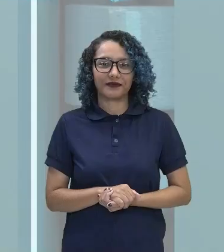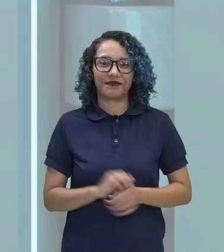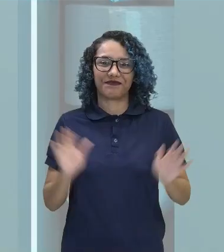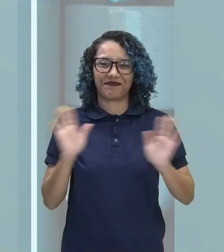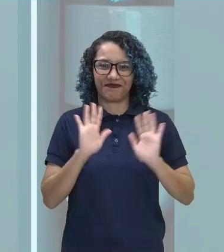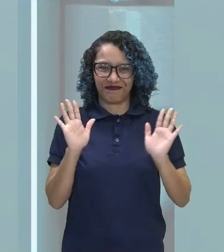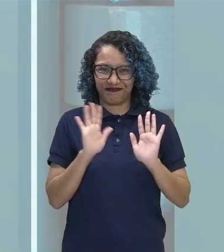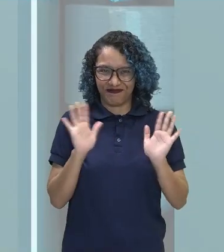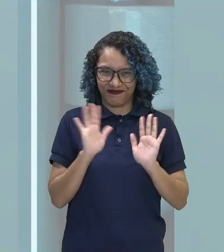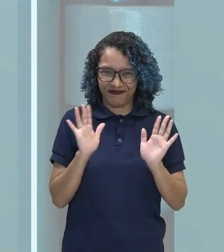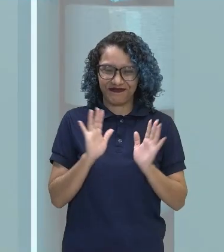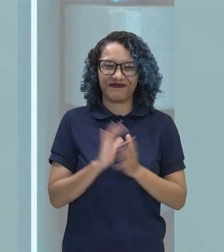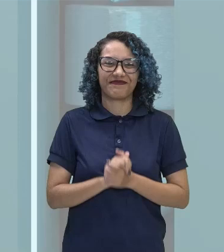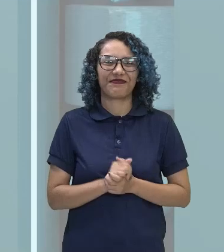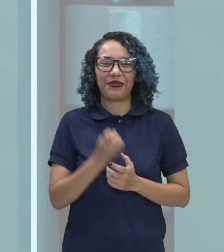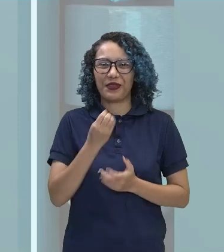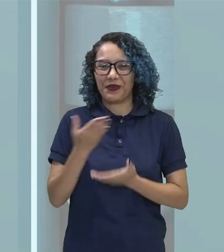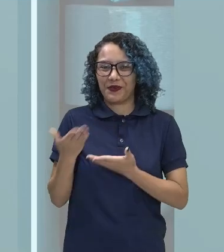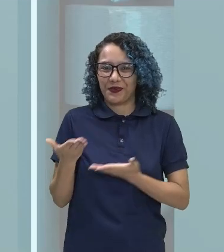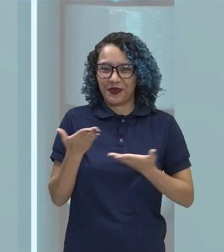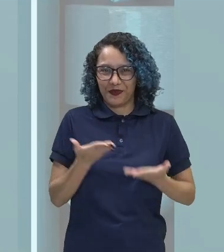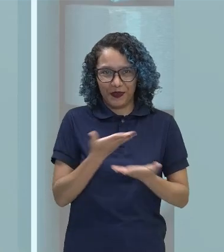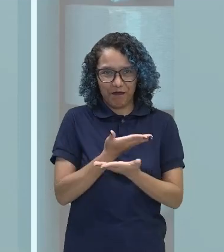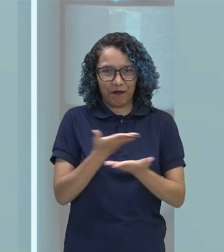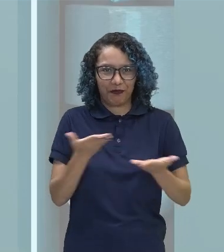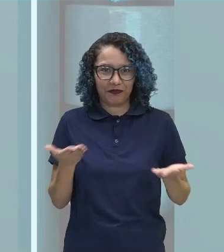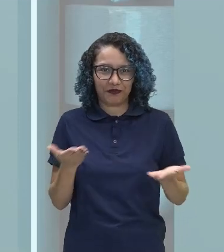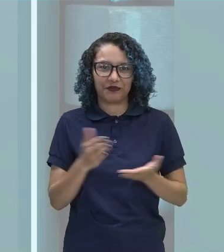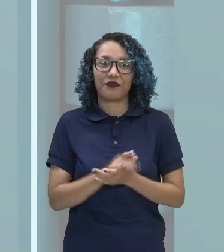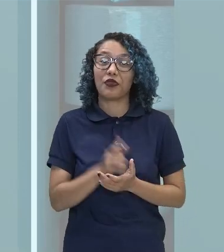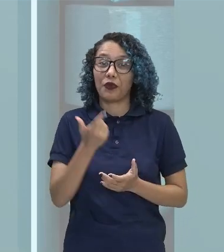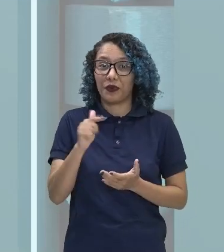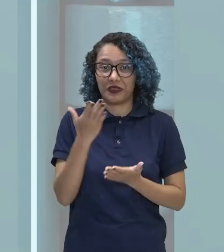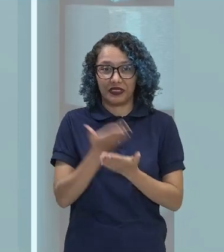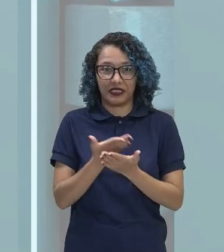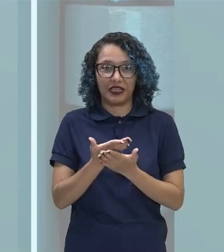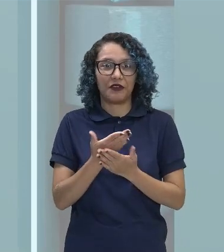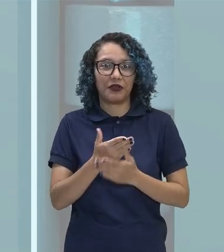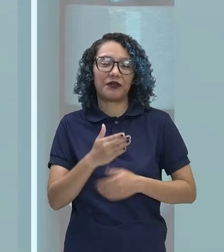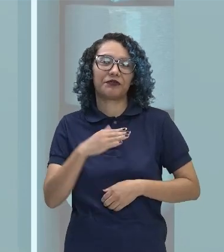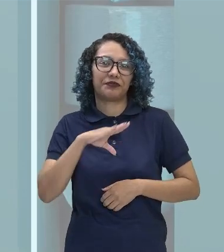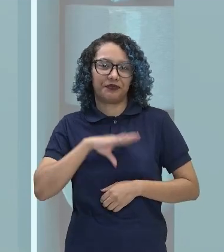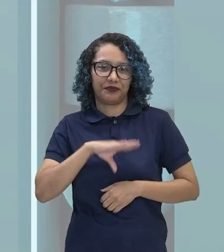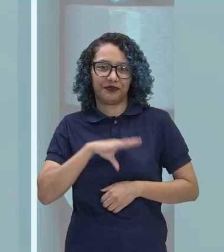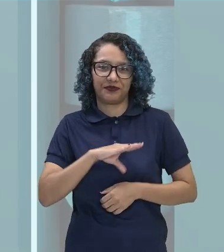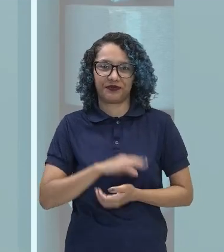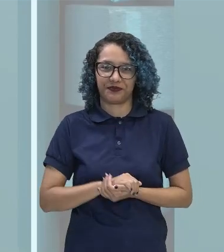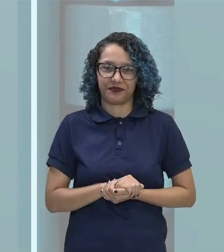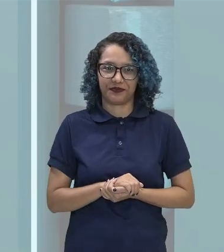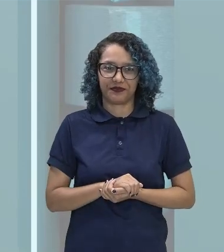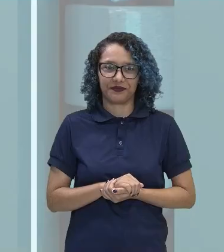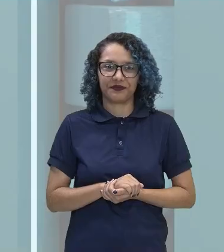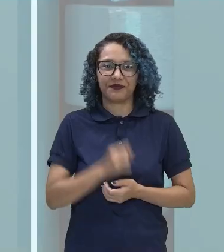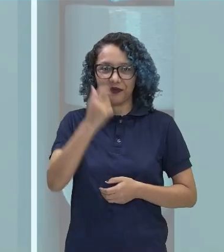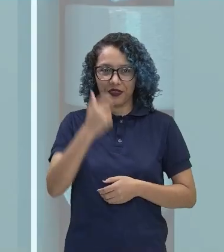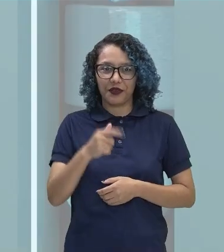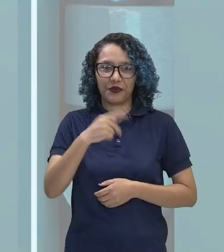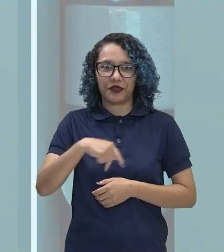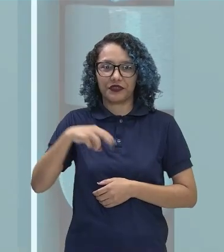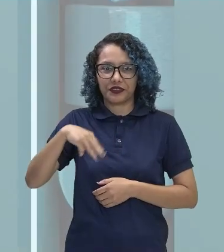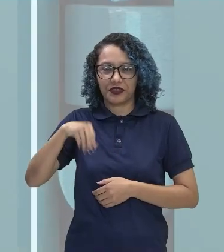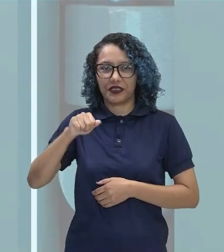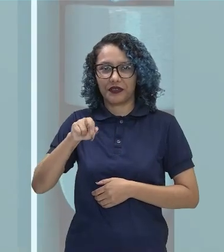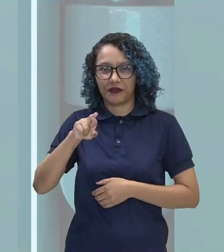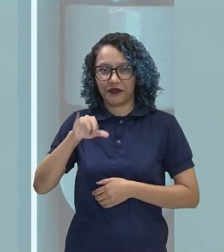Olá, pessoal! Sejam todos muito bem-vindos a mais uma aula de língua portuguesa. Sou a professora